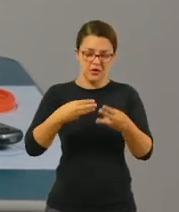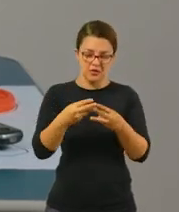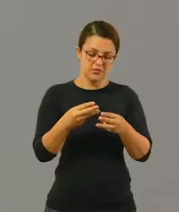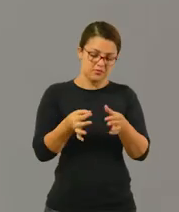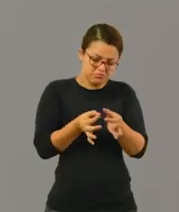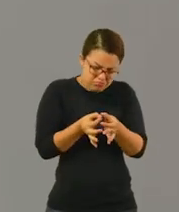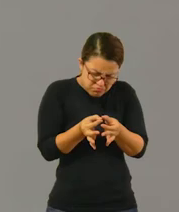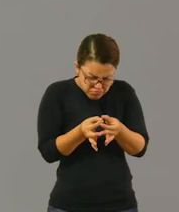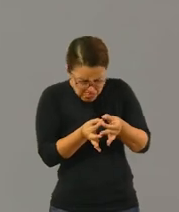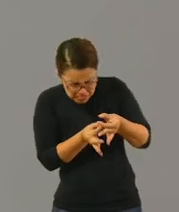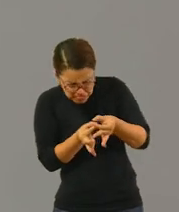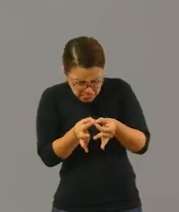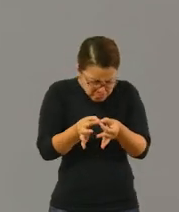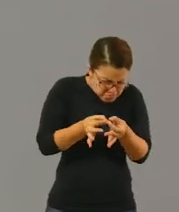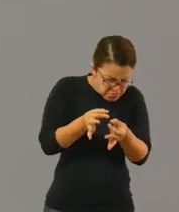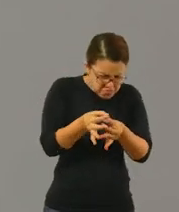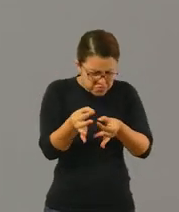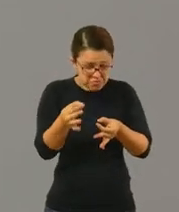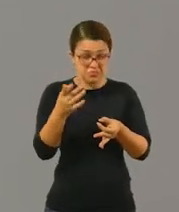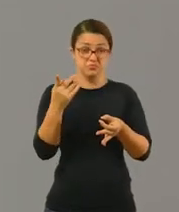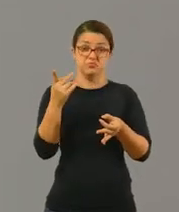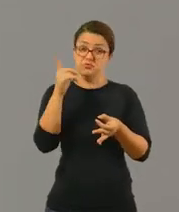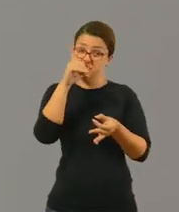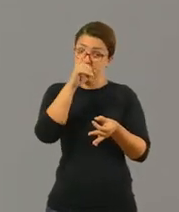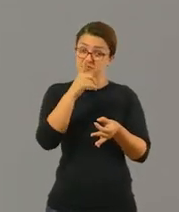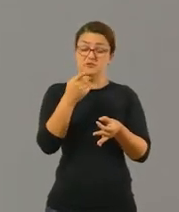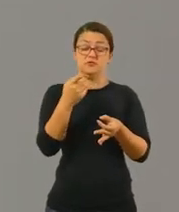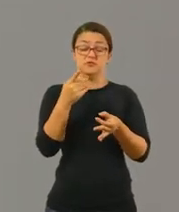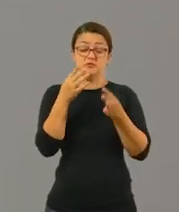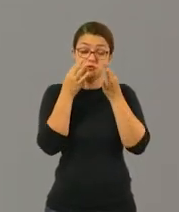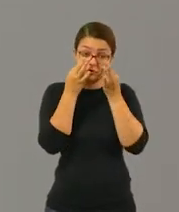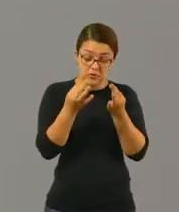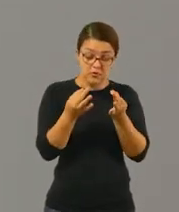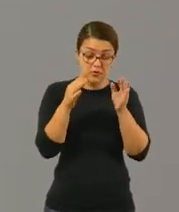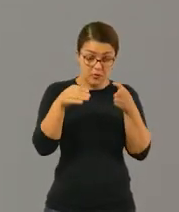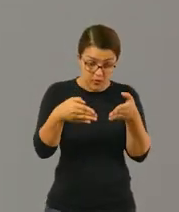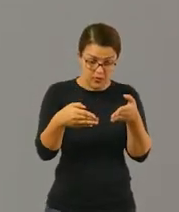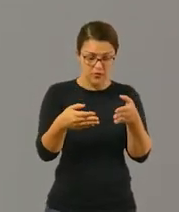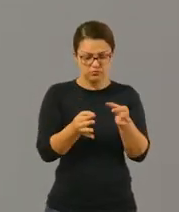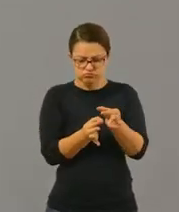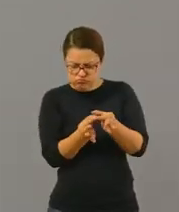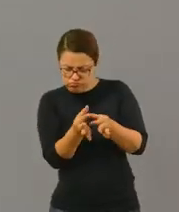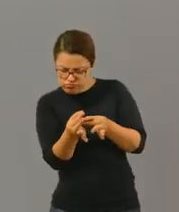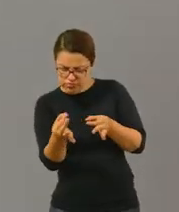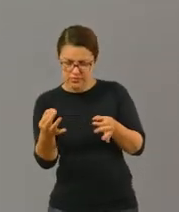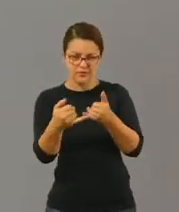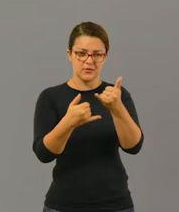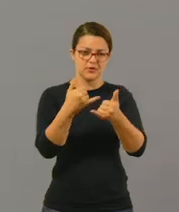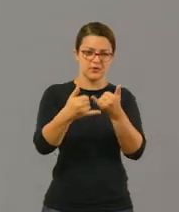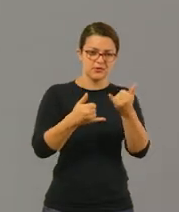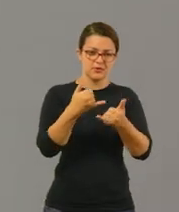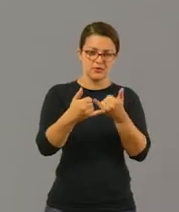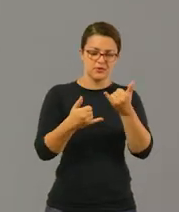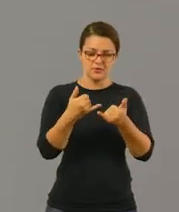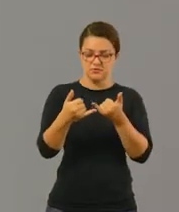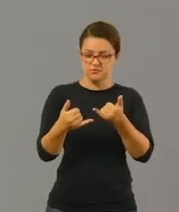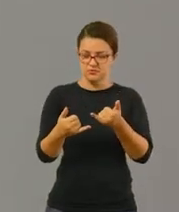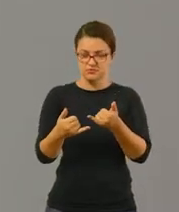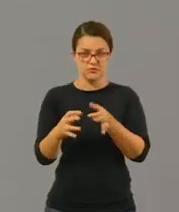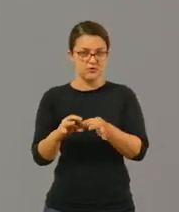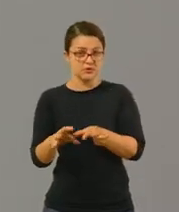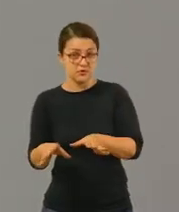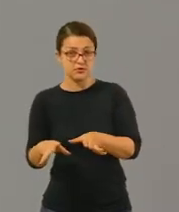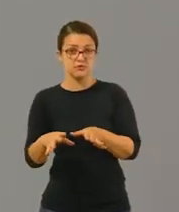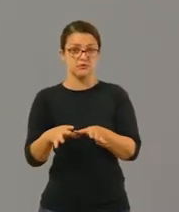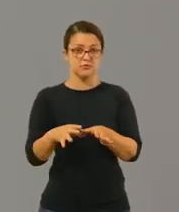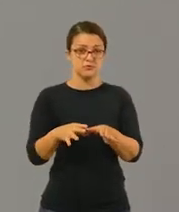conseguir, mas é um teste de paciência, de atenção, destreza da criança, e ele vai colocando, vai